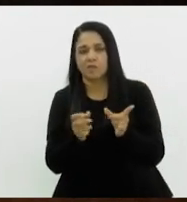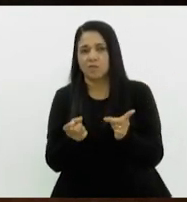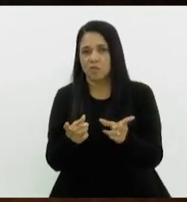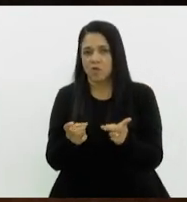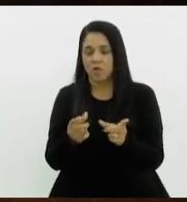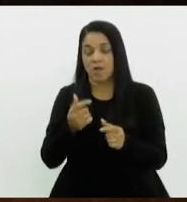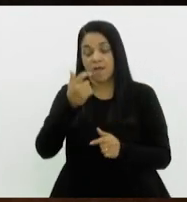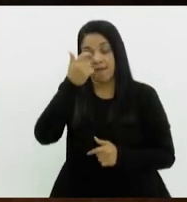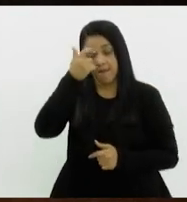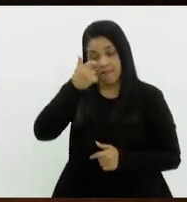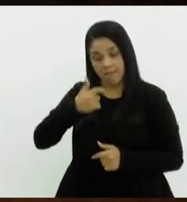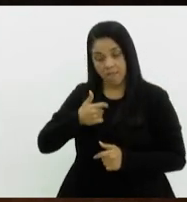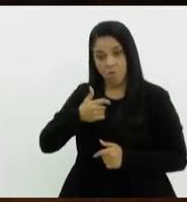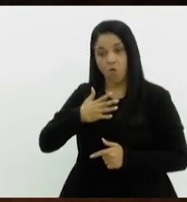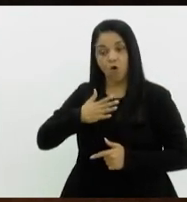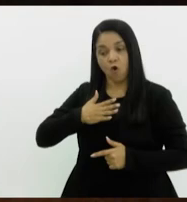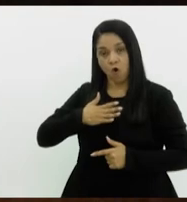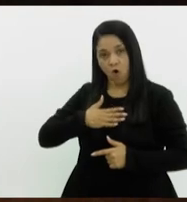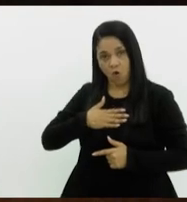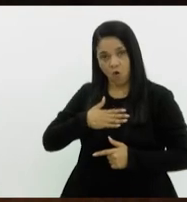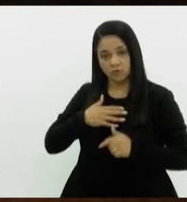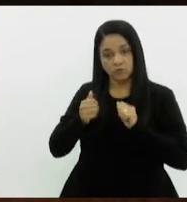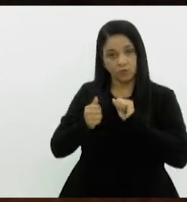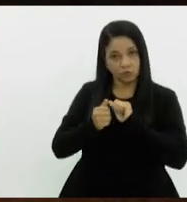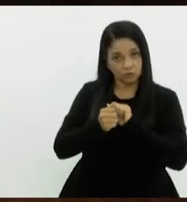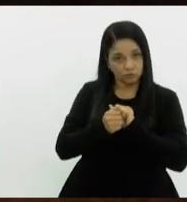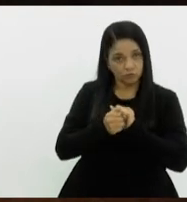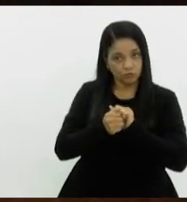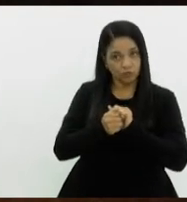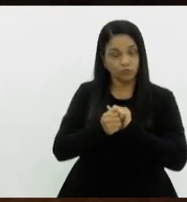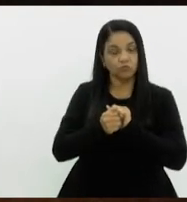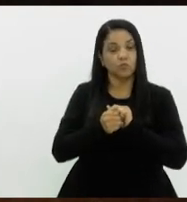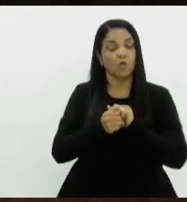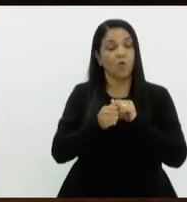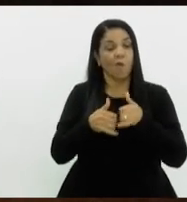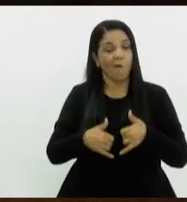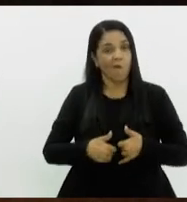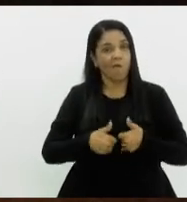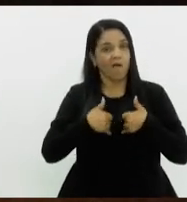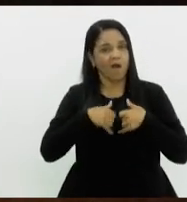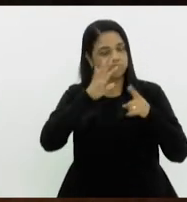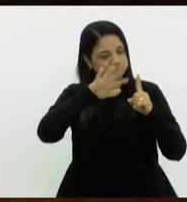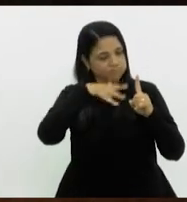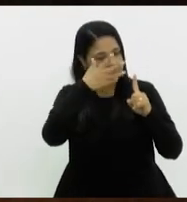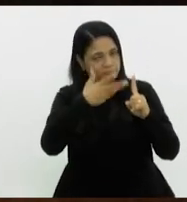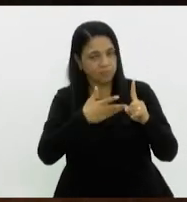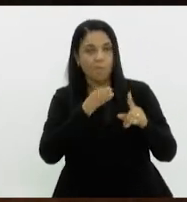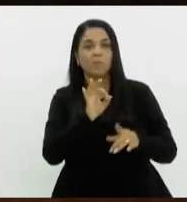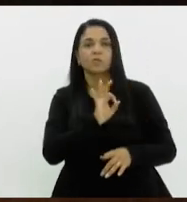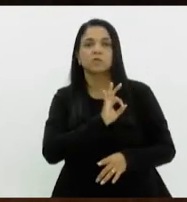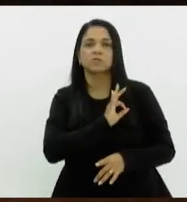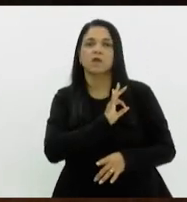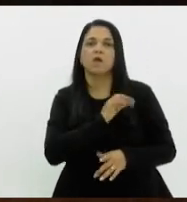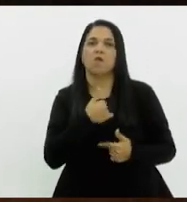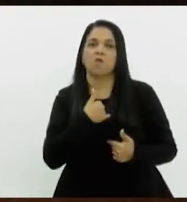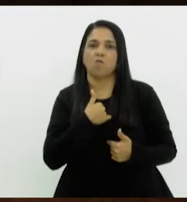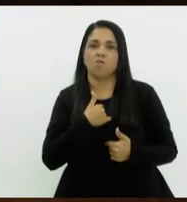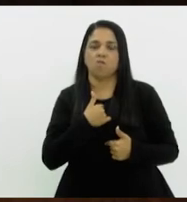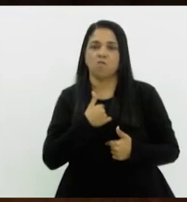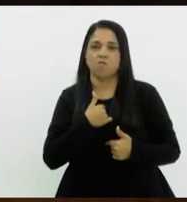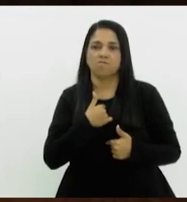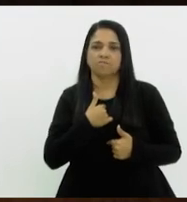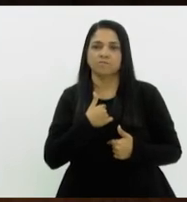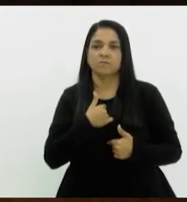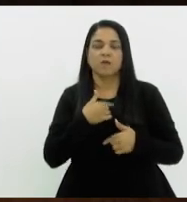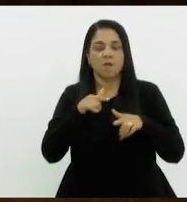eu gosto de estar ao lado, dignificar e honrar policiais, como bem faço hoje, dando